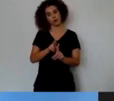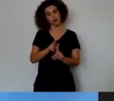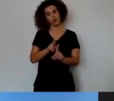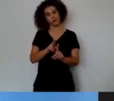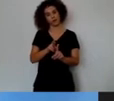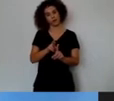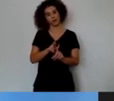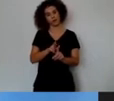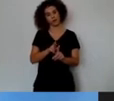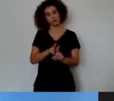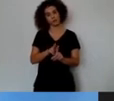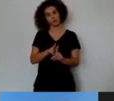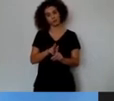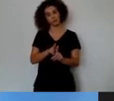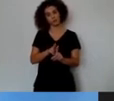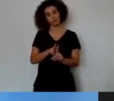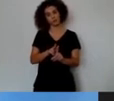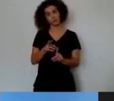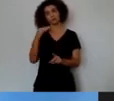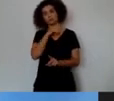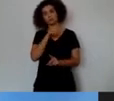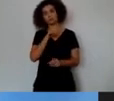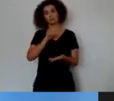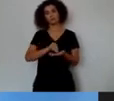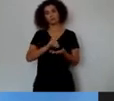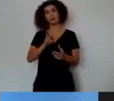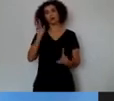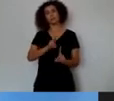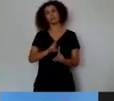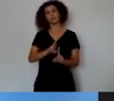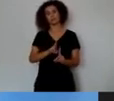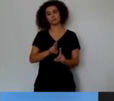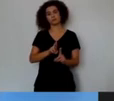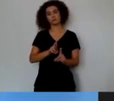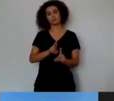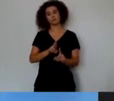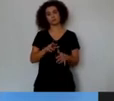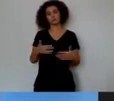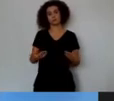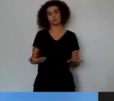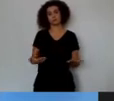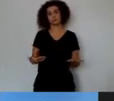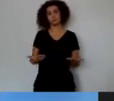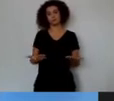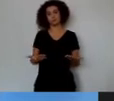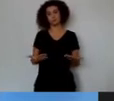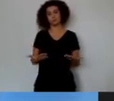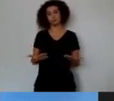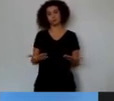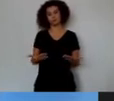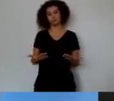vê, né? A gente não vê 54% de pessoas negras, a gente não vê a mesma quantidade de pessoas indígenas, quase que em lugar